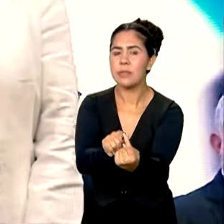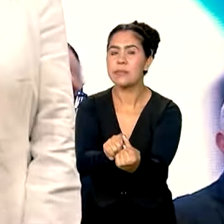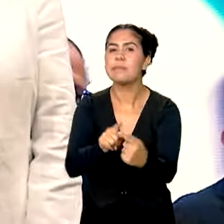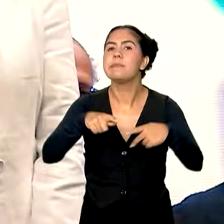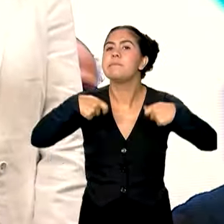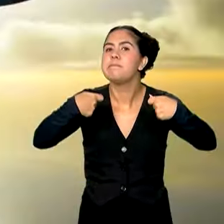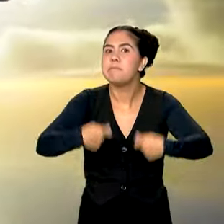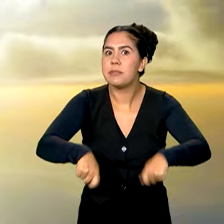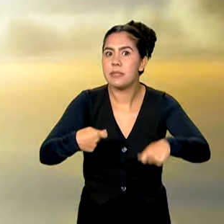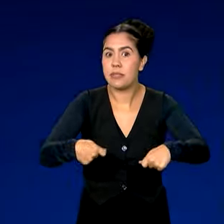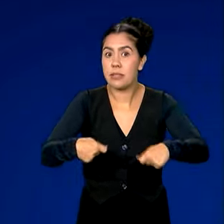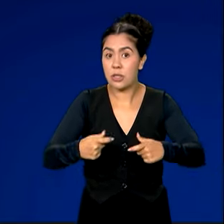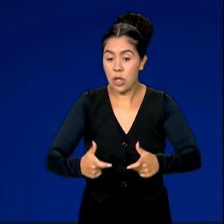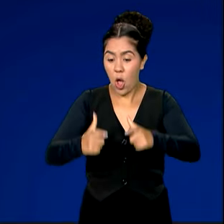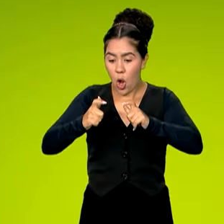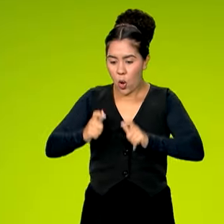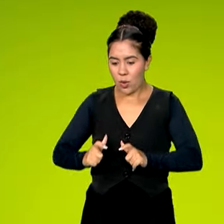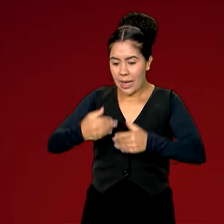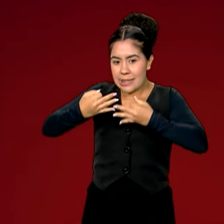partir do lugar certo.